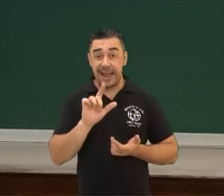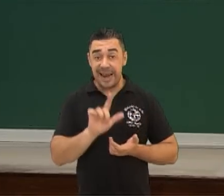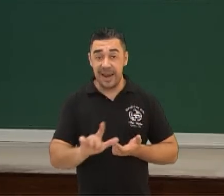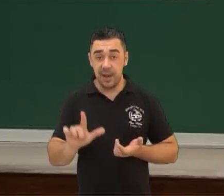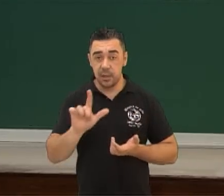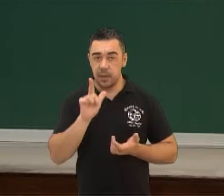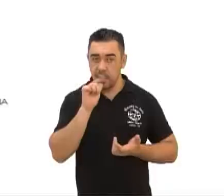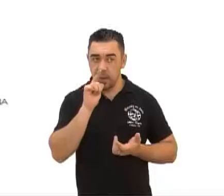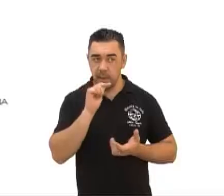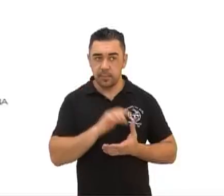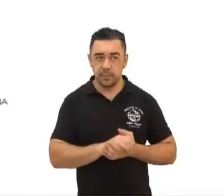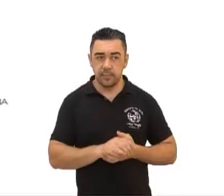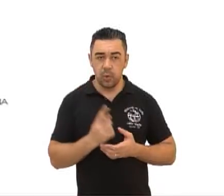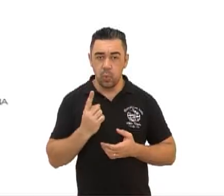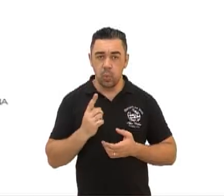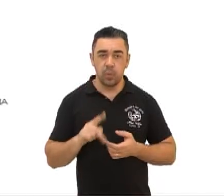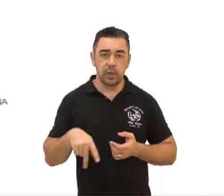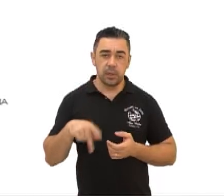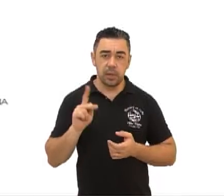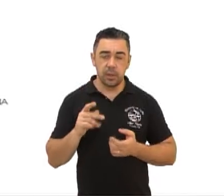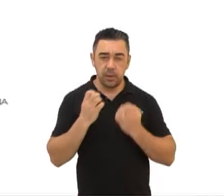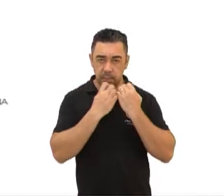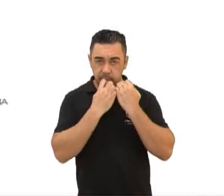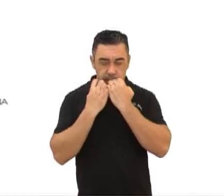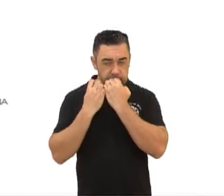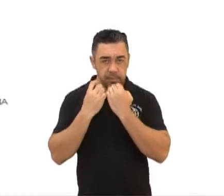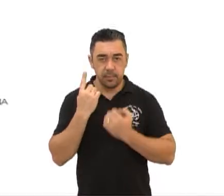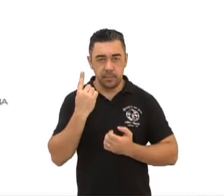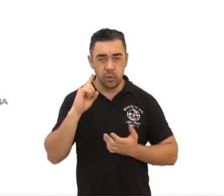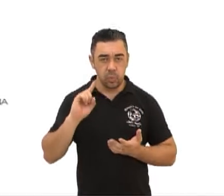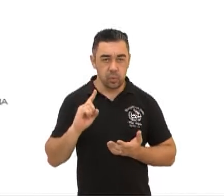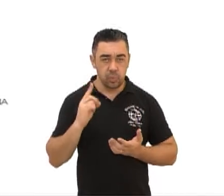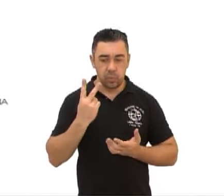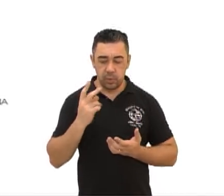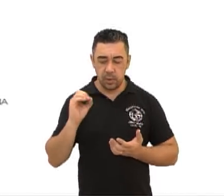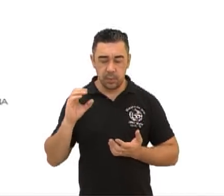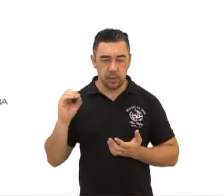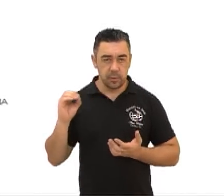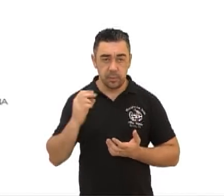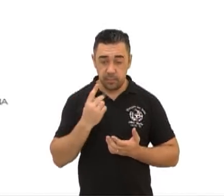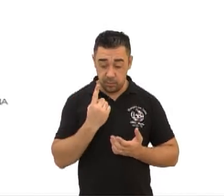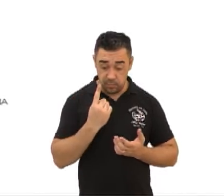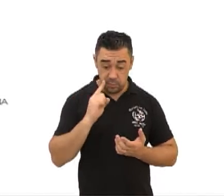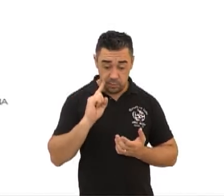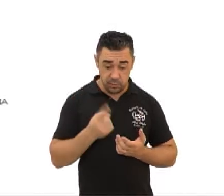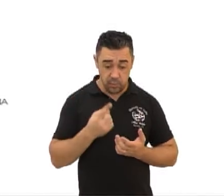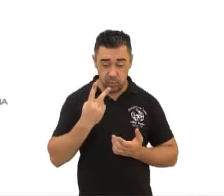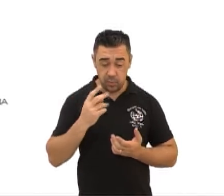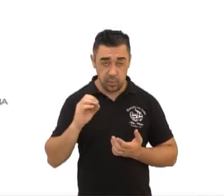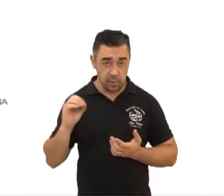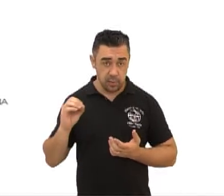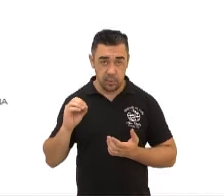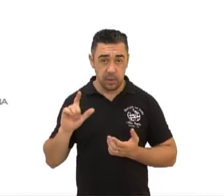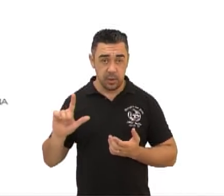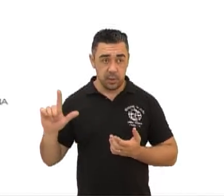água. 1 quilo de milho, 1.220 litros de água. 1 quilo de